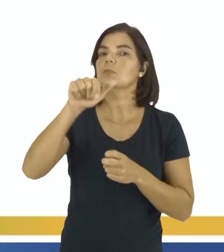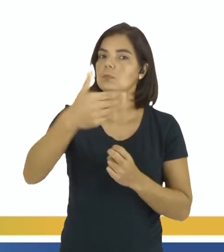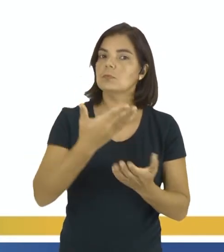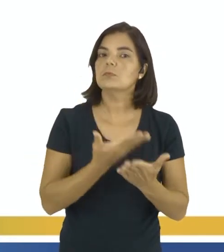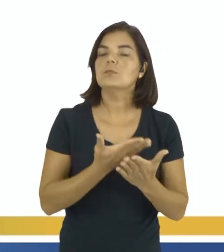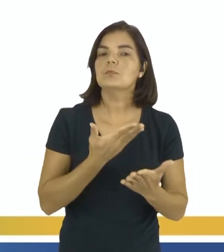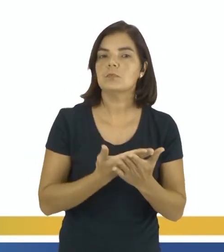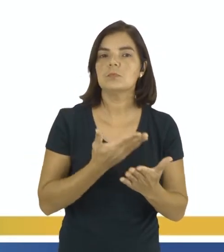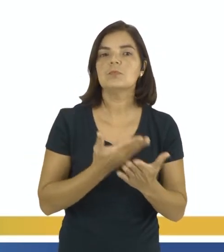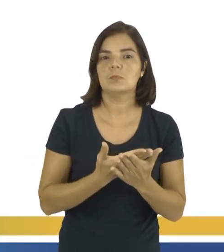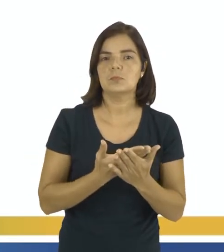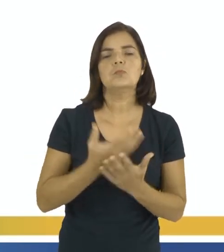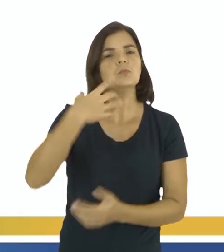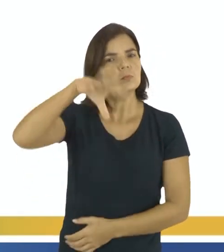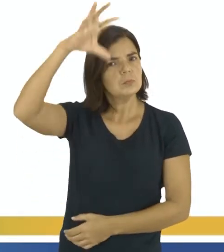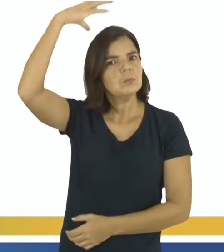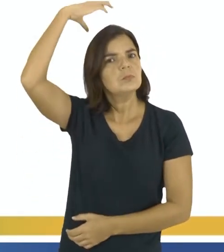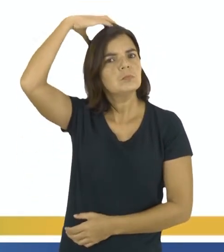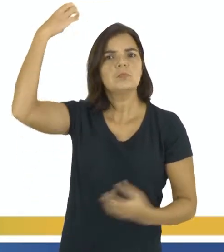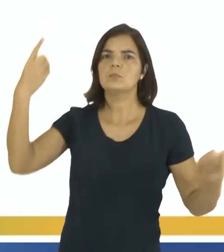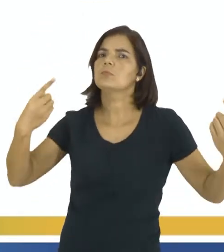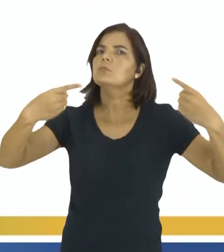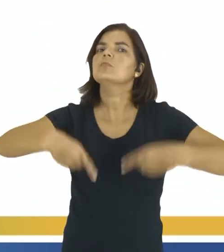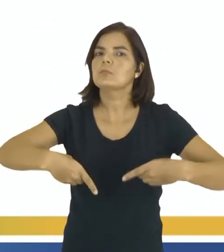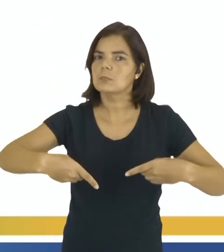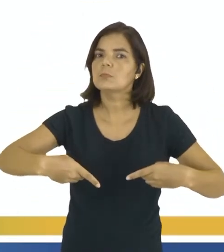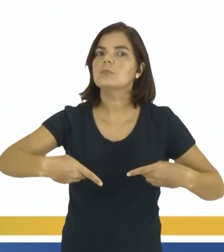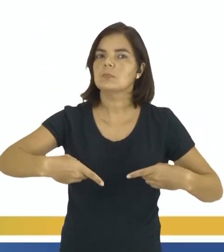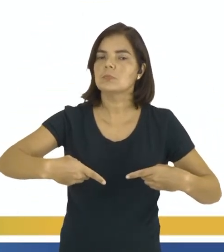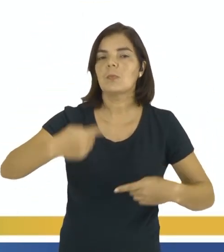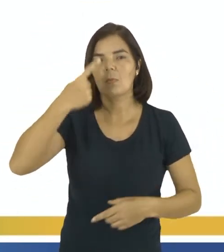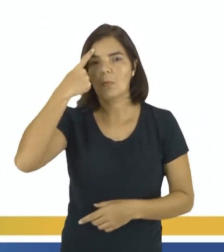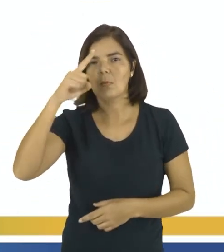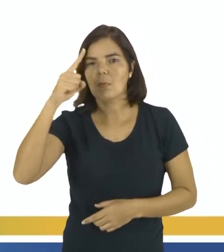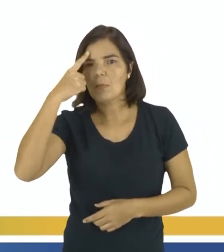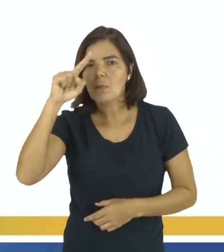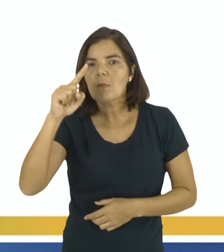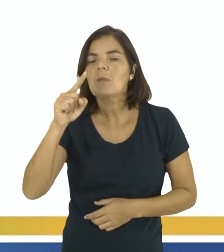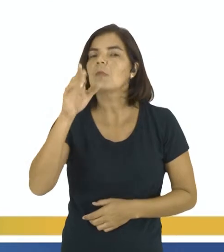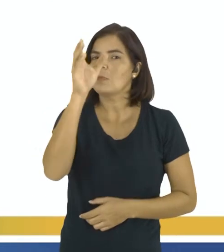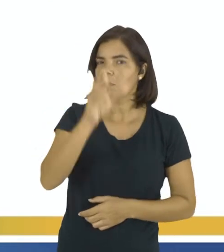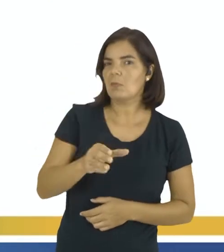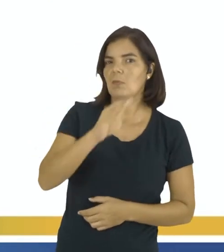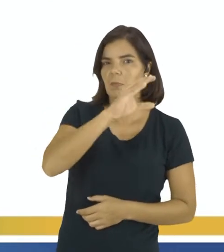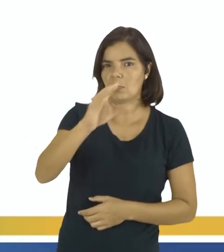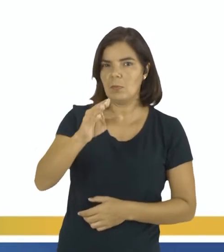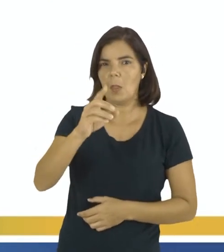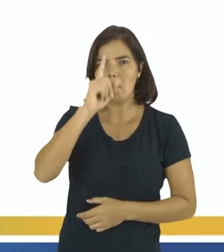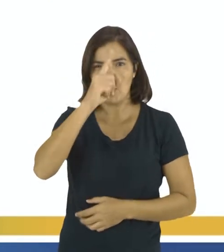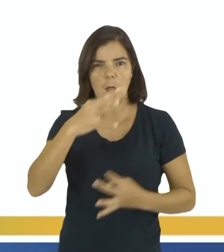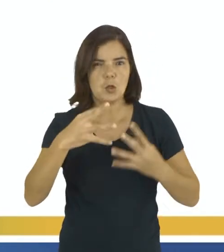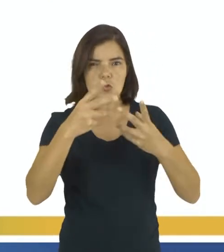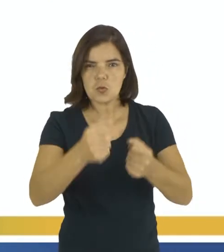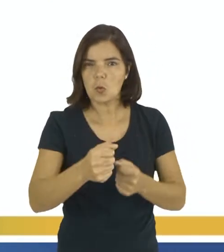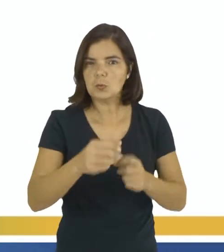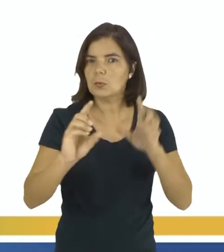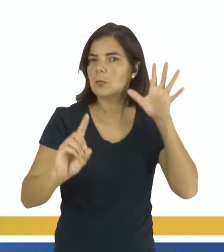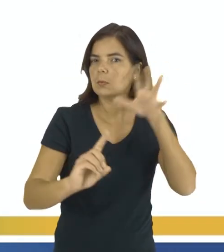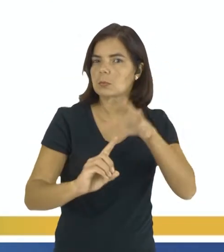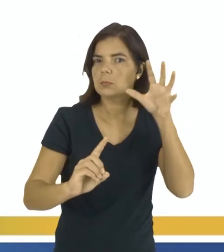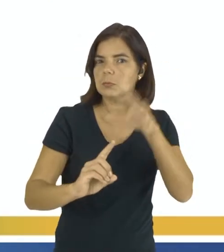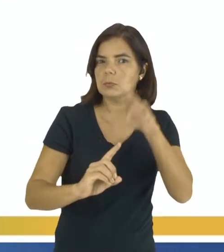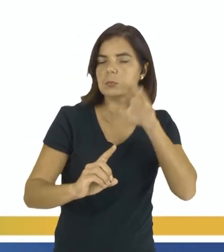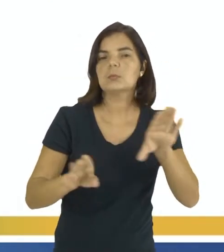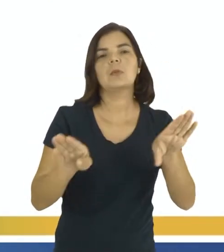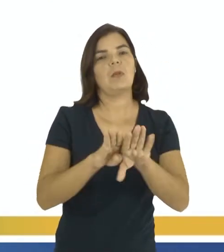aulas, muitos reis eram contra, né, essa ideia da Igreja ser detentora de todo o poder e influenciar também